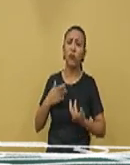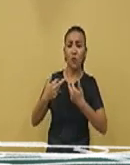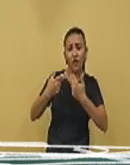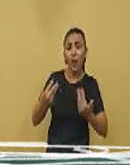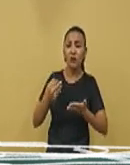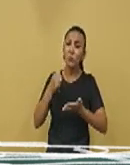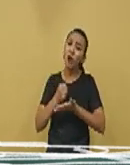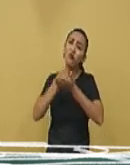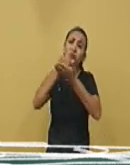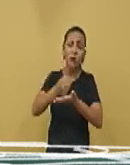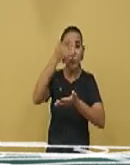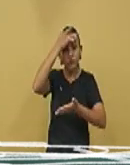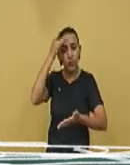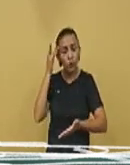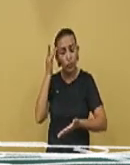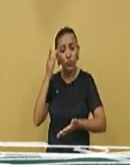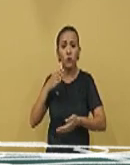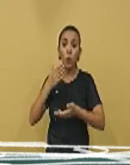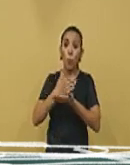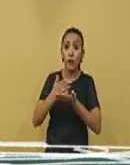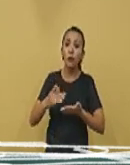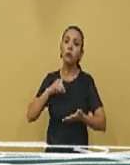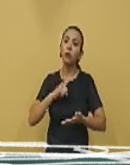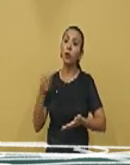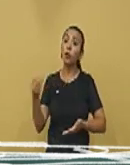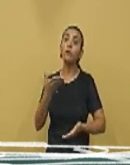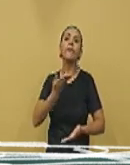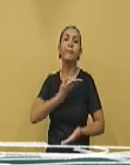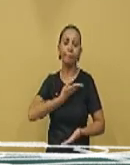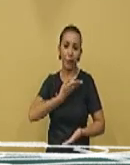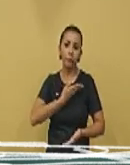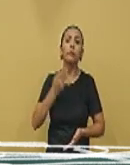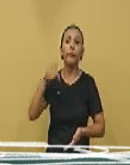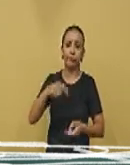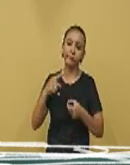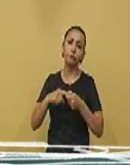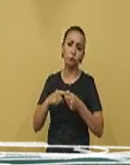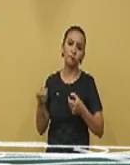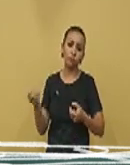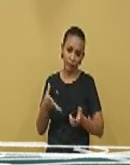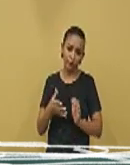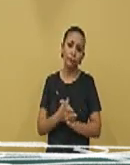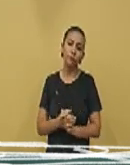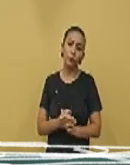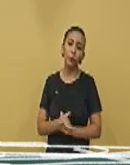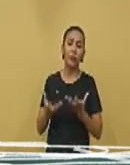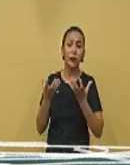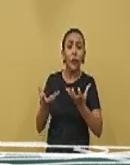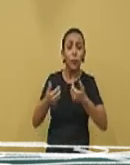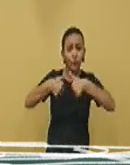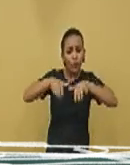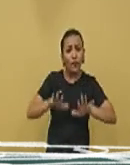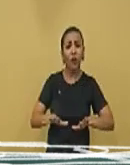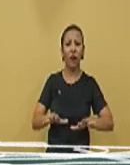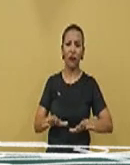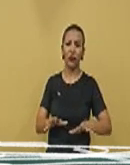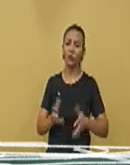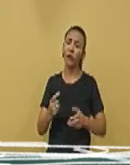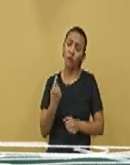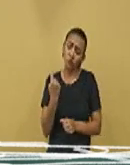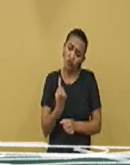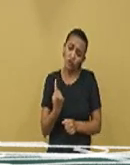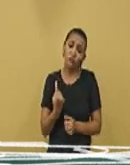para que elas comecem a formar grupos de amizade que comecem a querer ficar aqui e não se sentirem tão